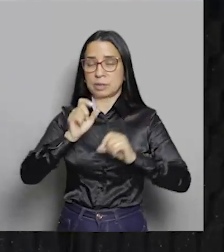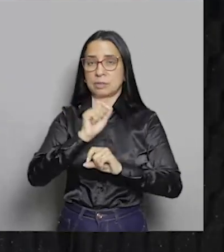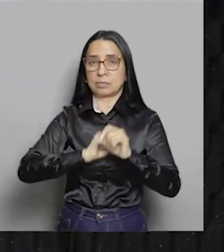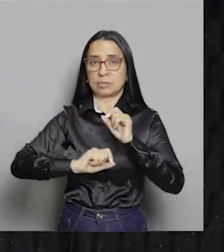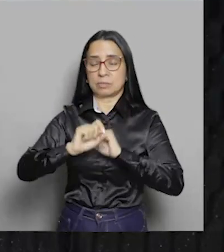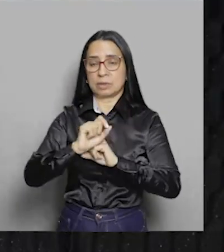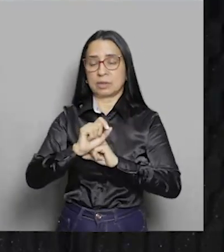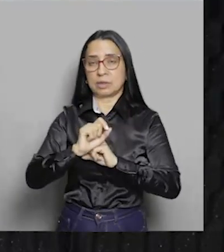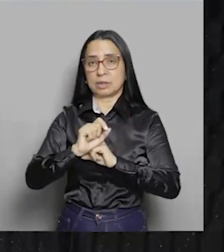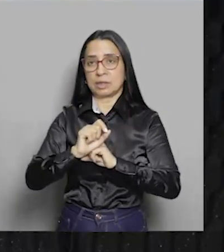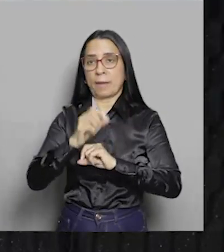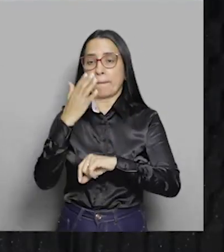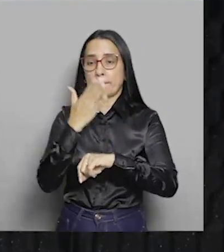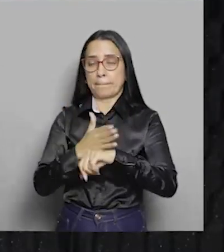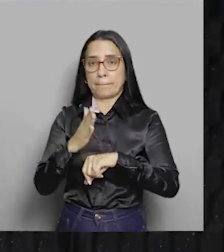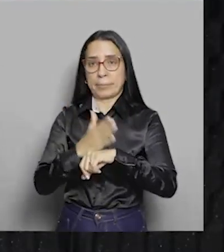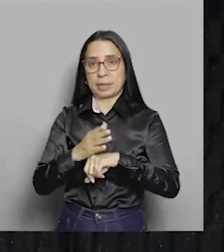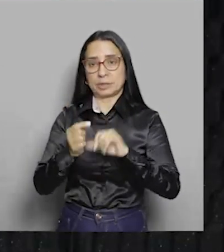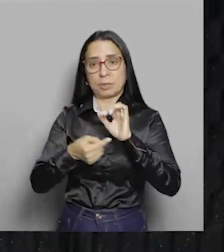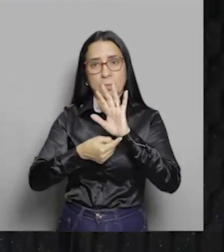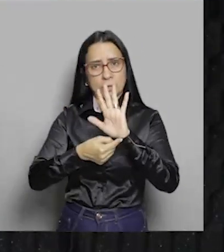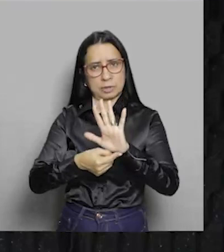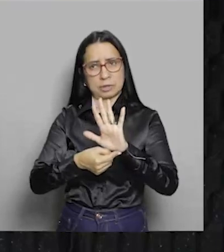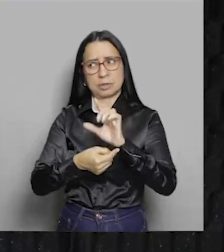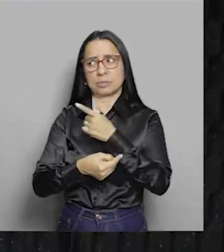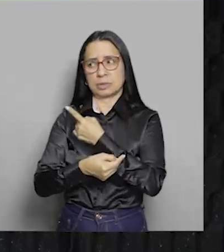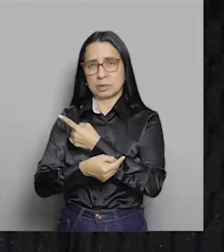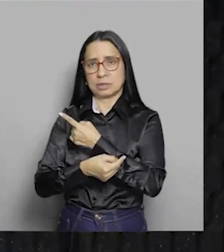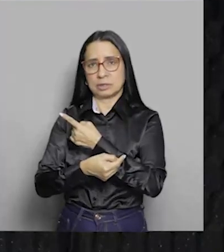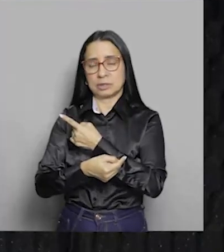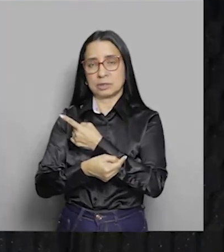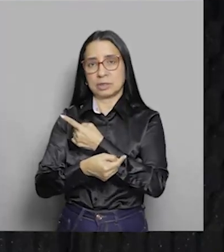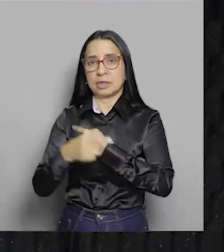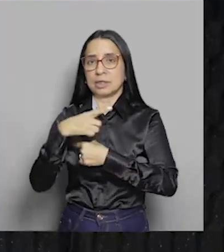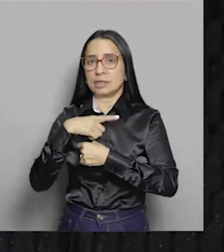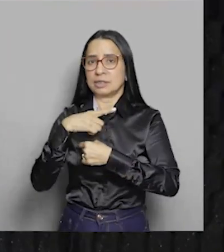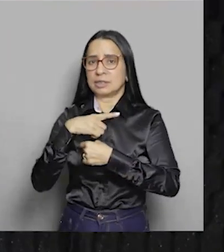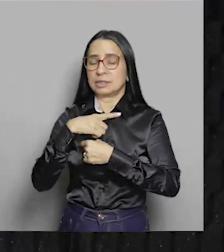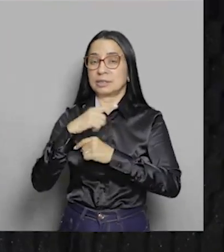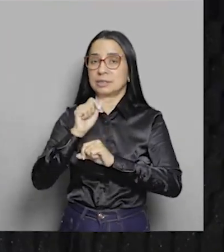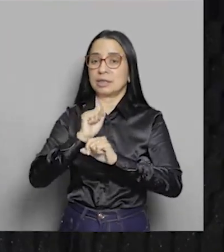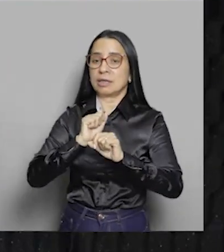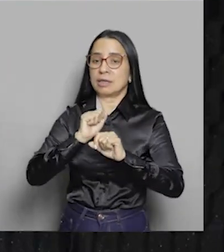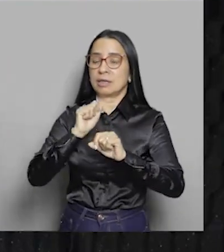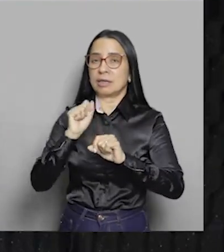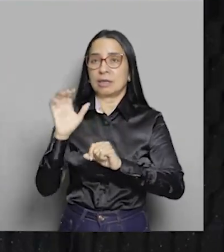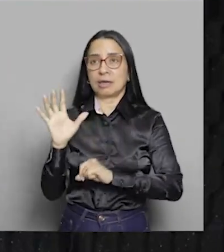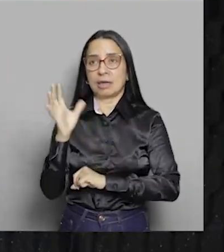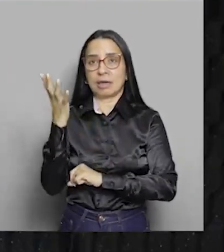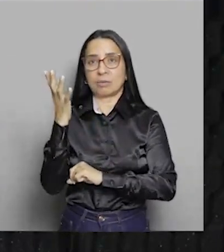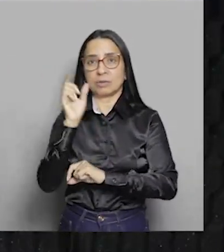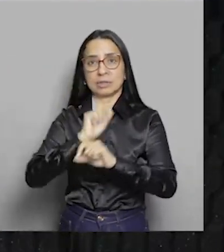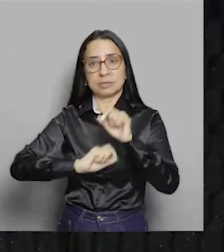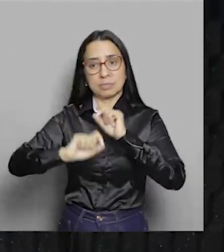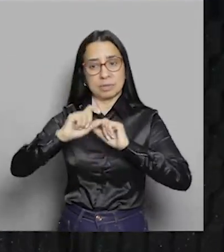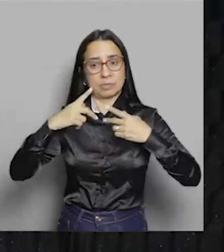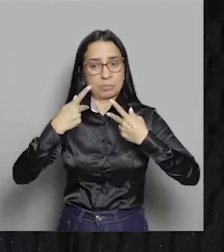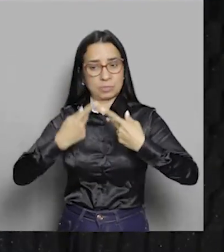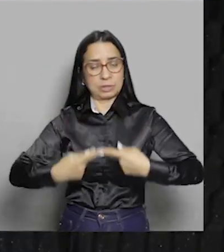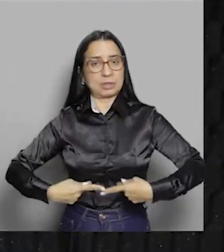Ásia com ações humanitárias. Olha só. É como se eles estivessem praticando